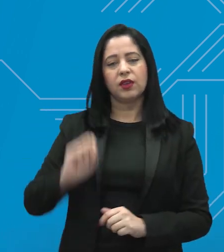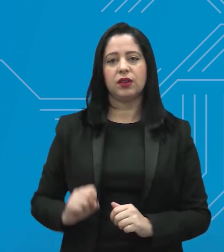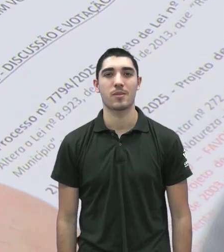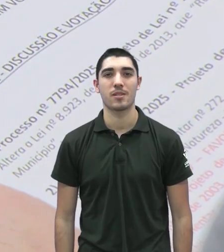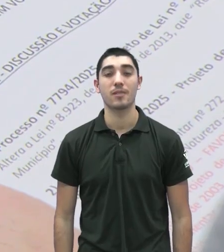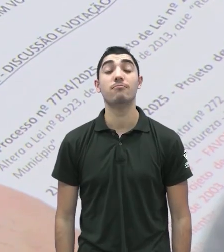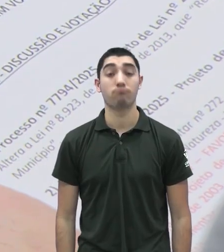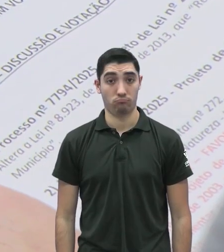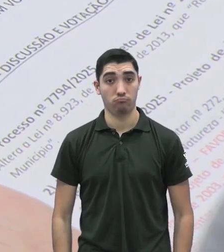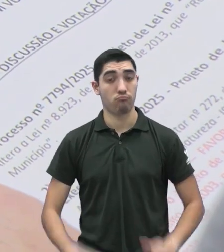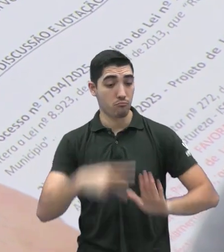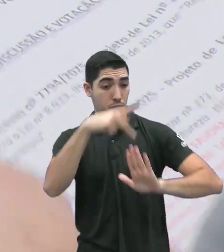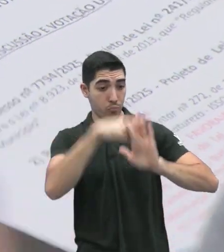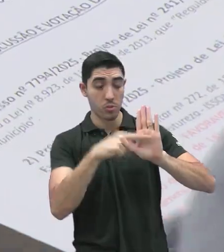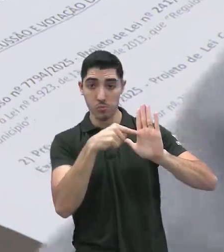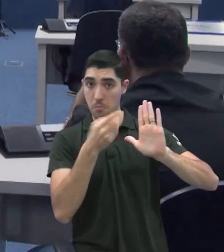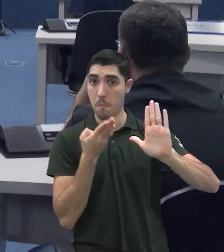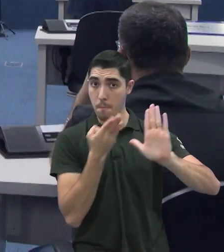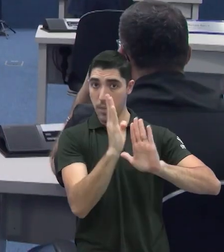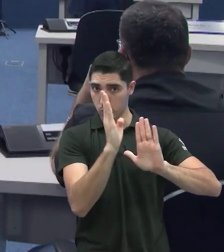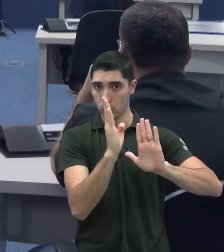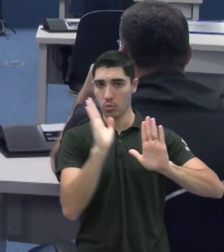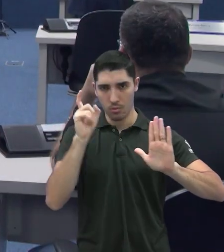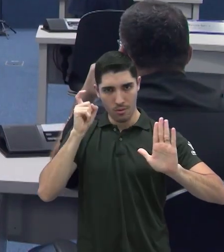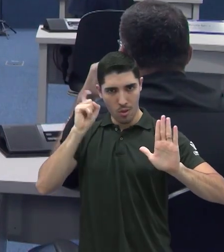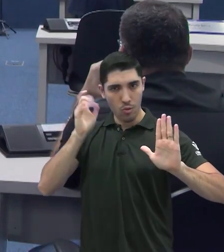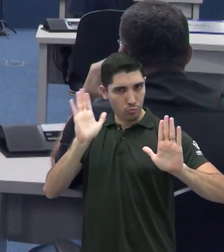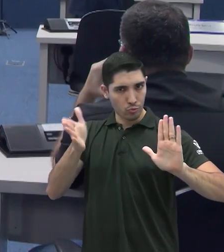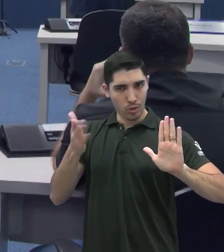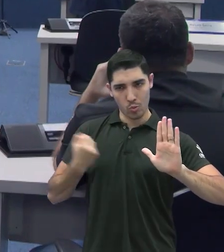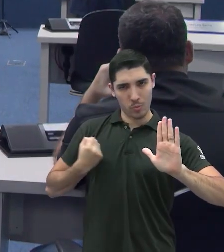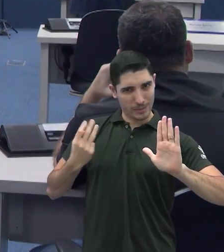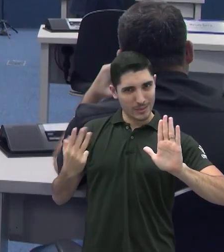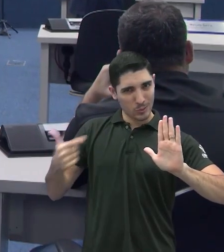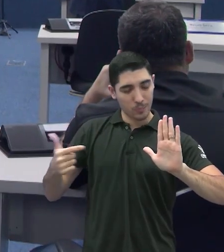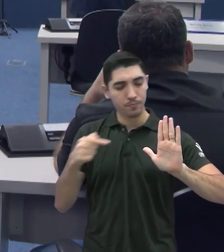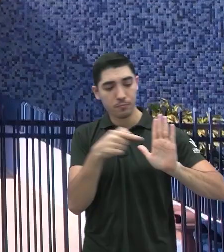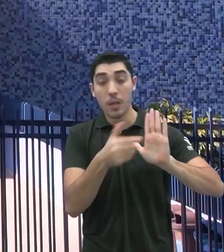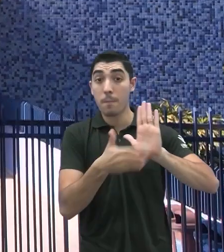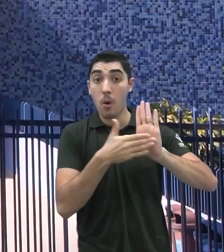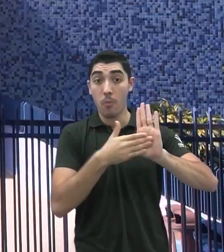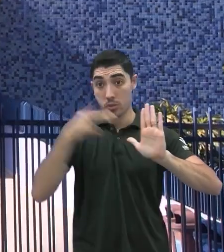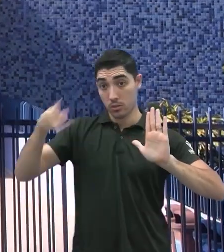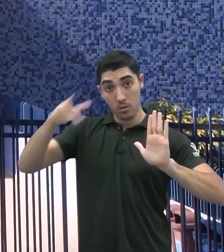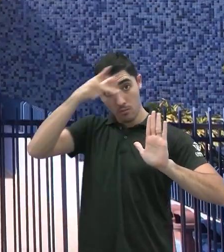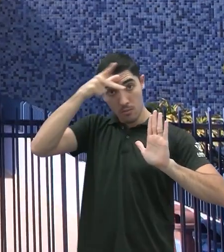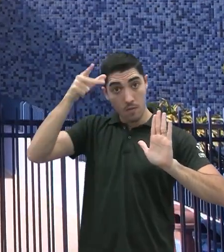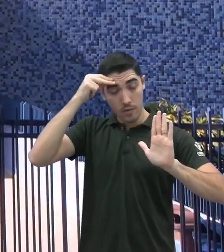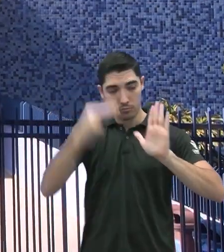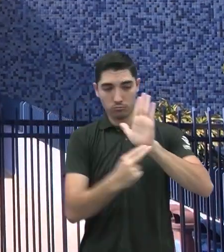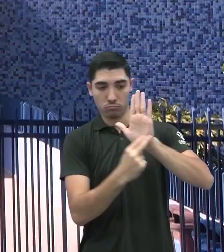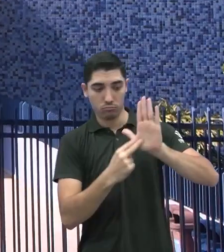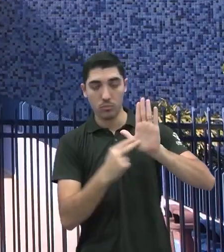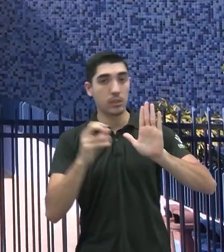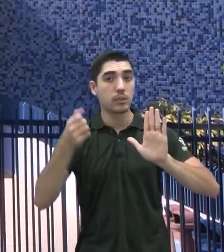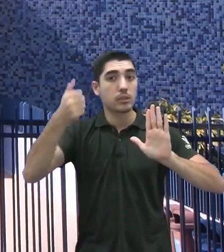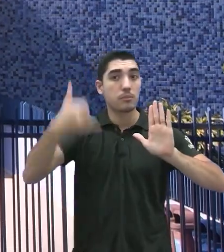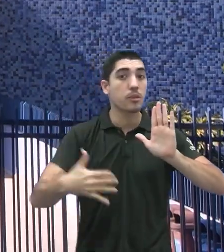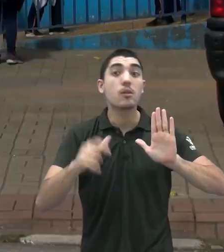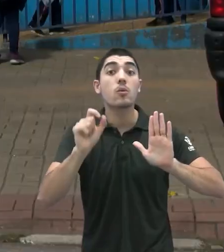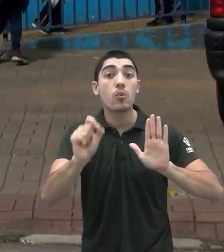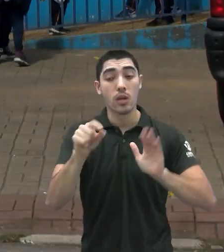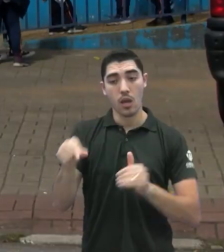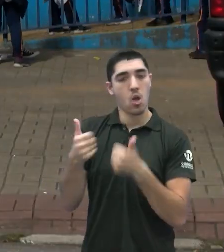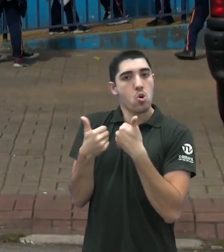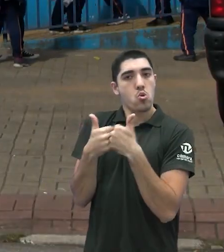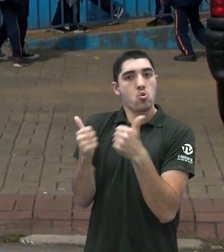quinta-feira. Entre os projetos aprovados durante a 32ª sessão está a proposta, encaminhada pela Prefeitura, que altera a regulamentação